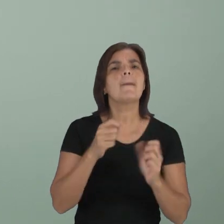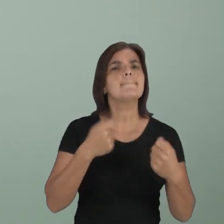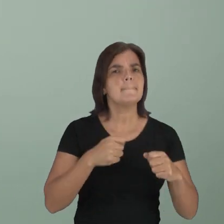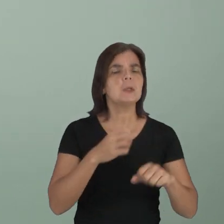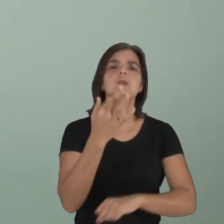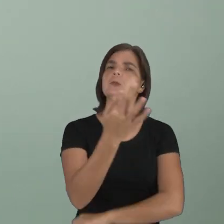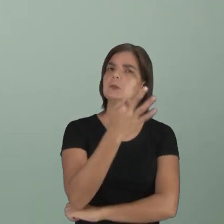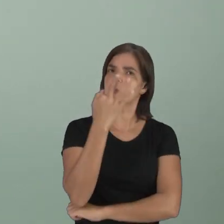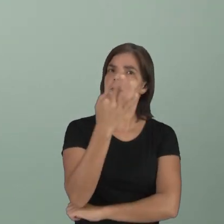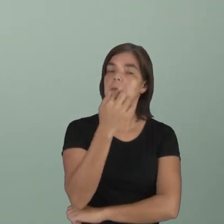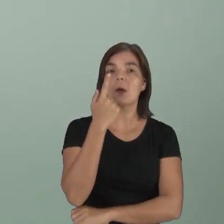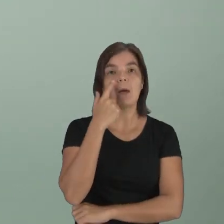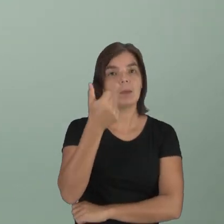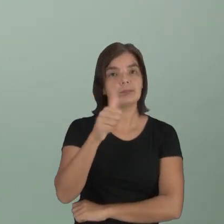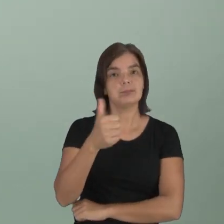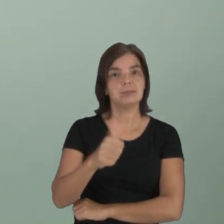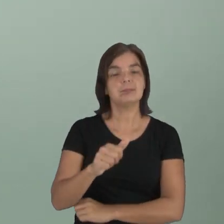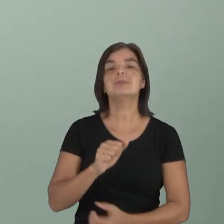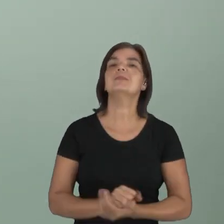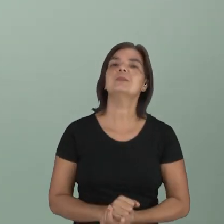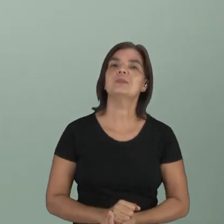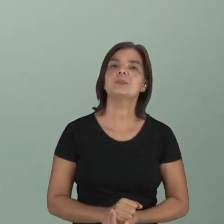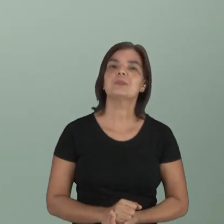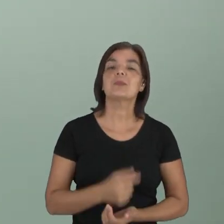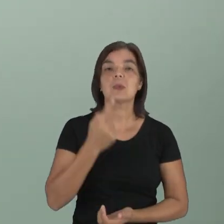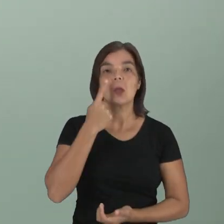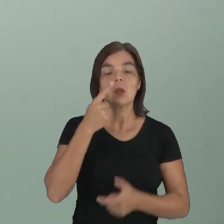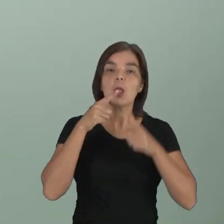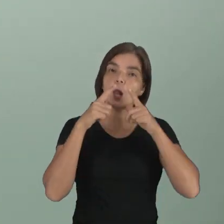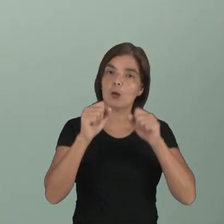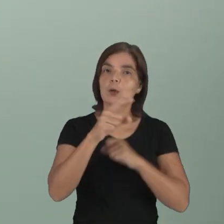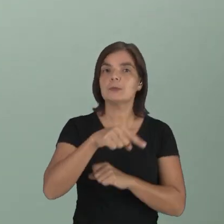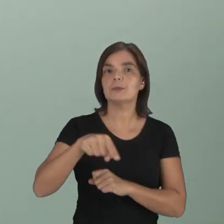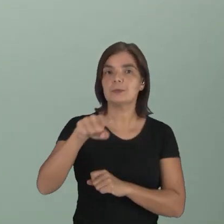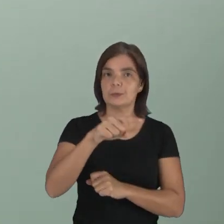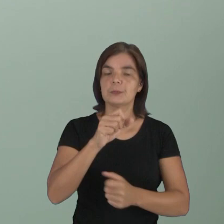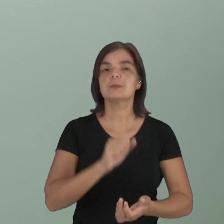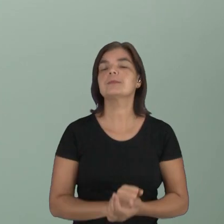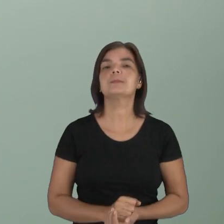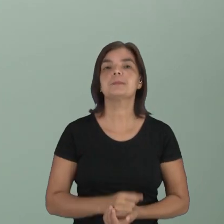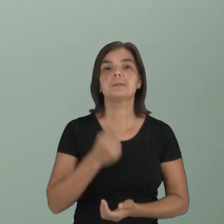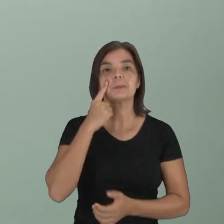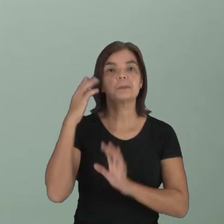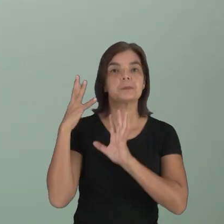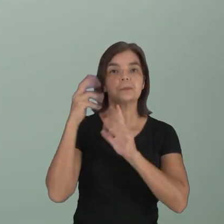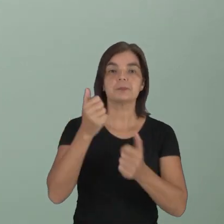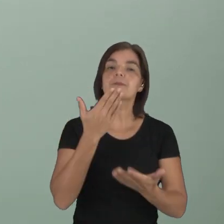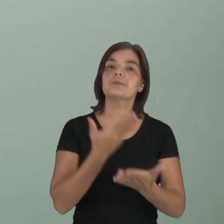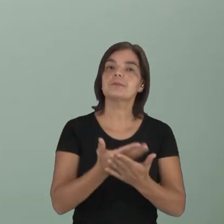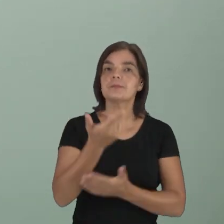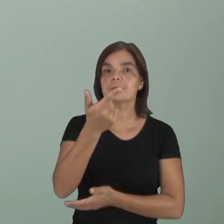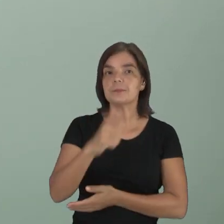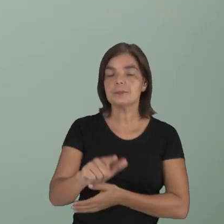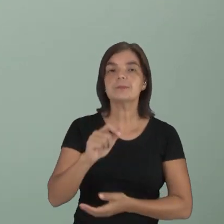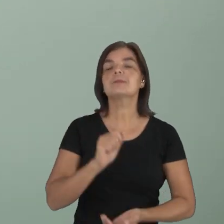que ser mais formal? Analisem e trabalhem a linguagem de vocês. Para rever essa aula